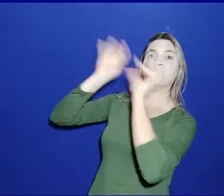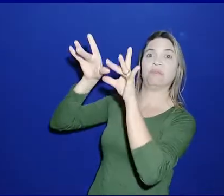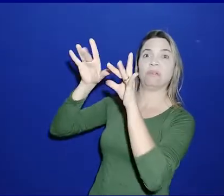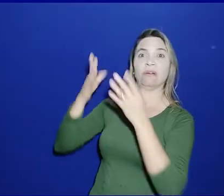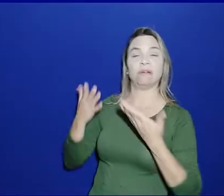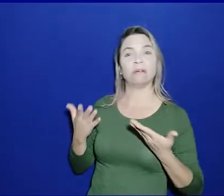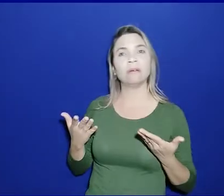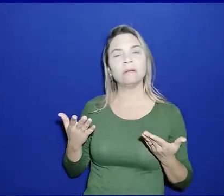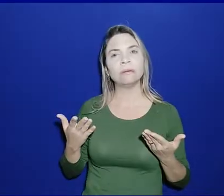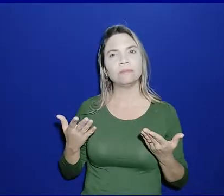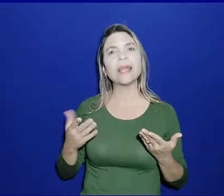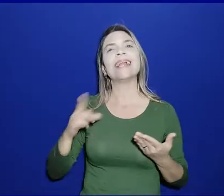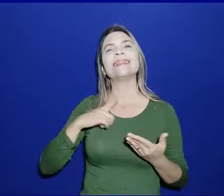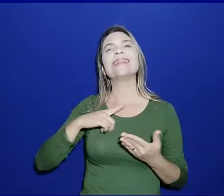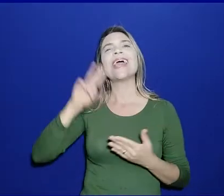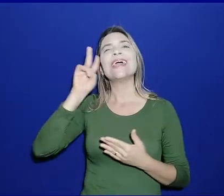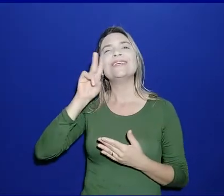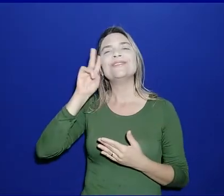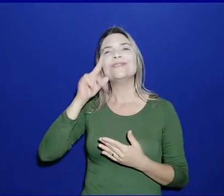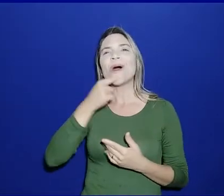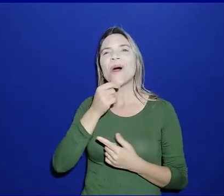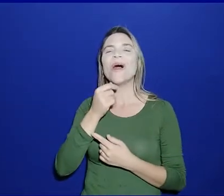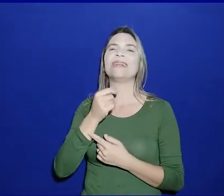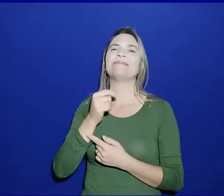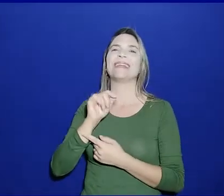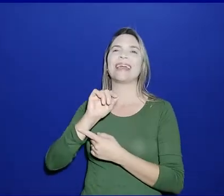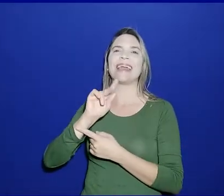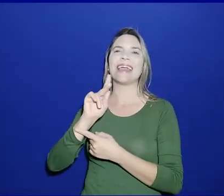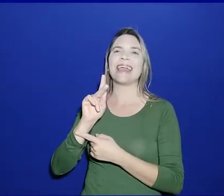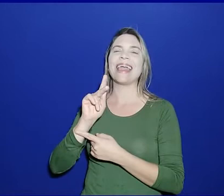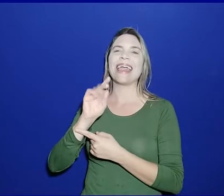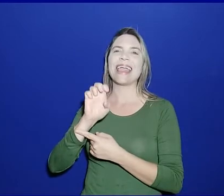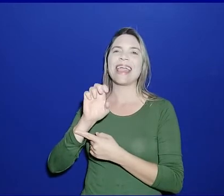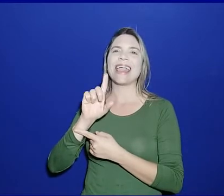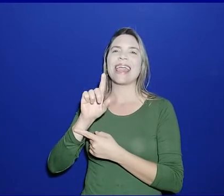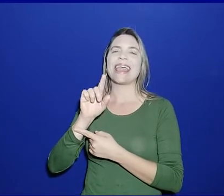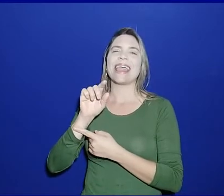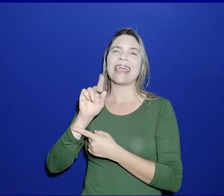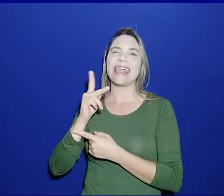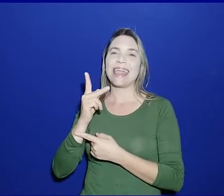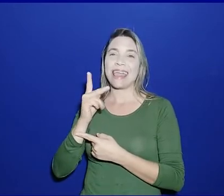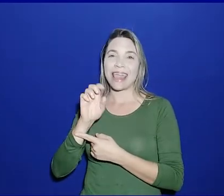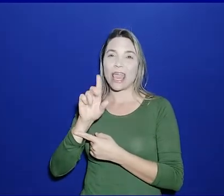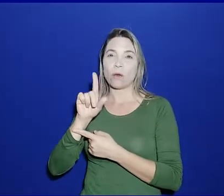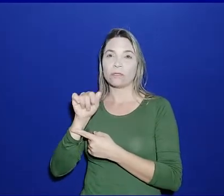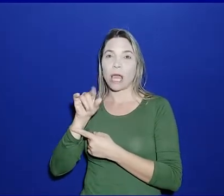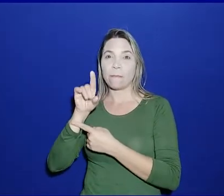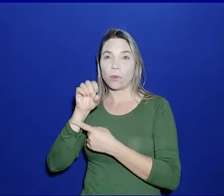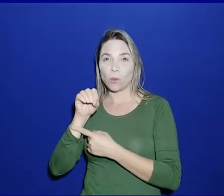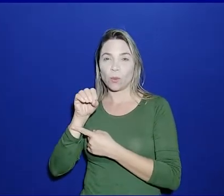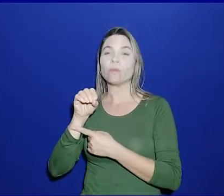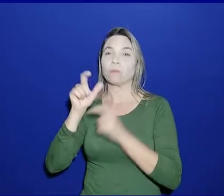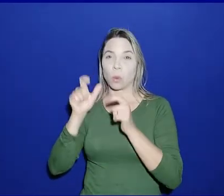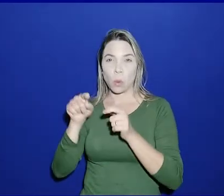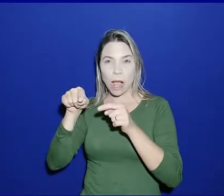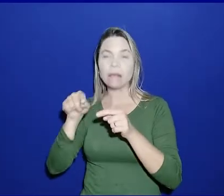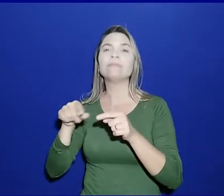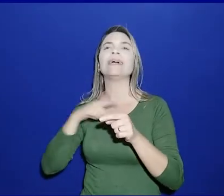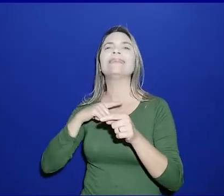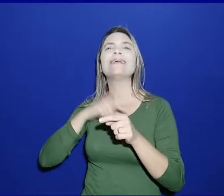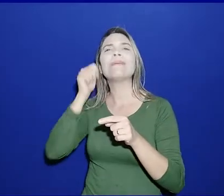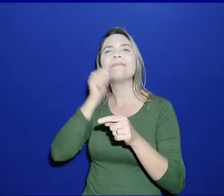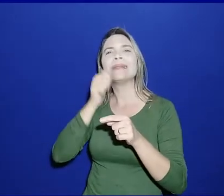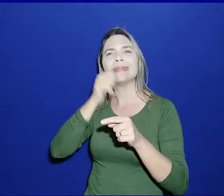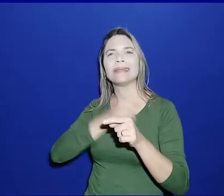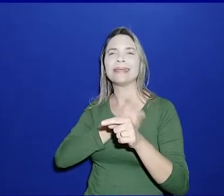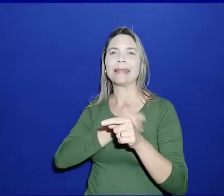de Eusébio de Cesareia, fico impressionado com o testemunho acerca de uma menina com 15 anos de idade,